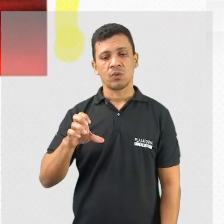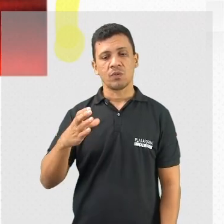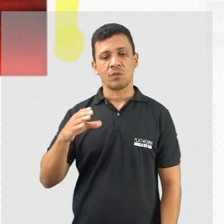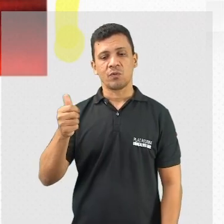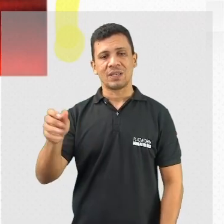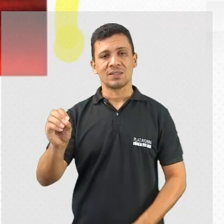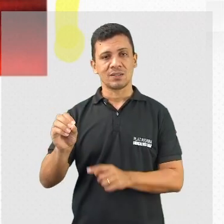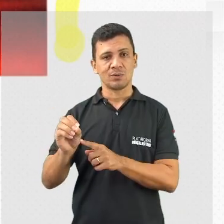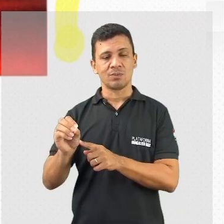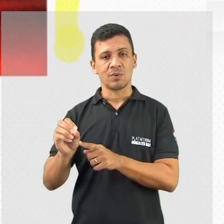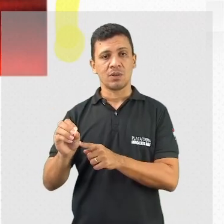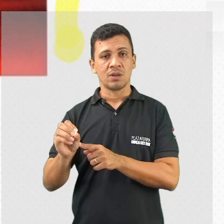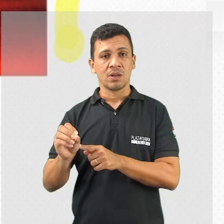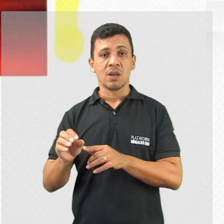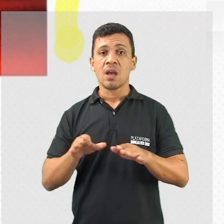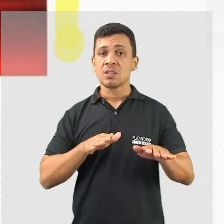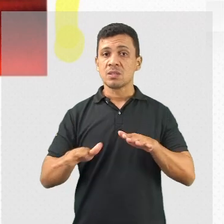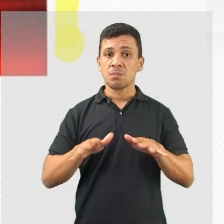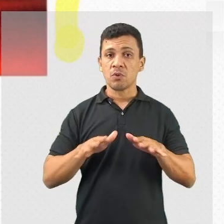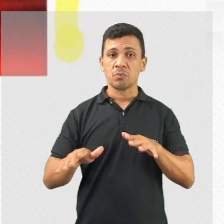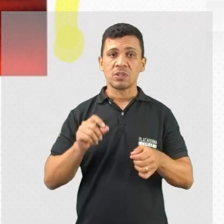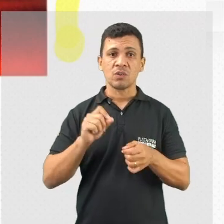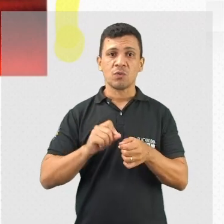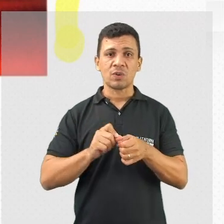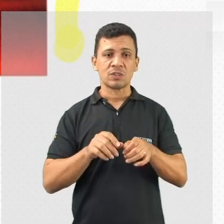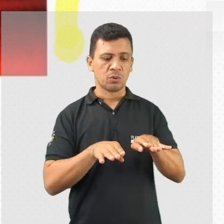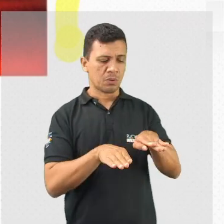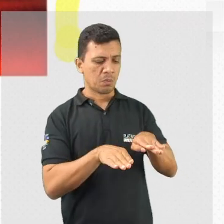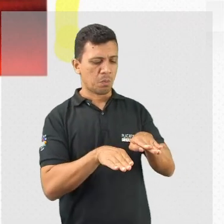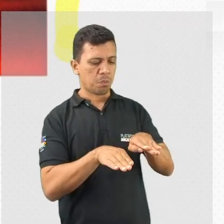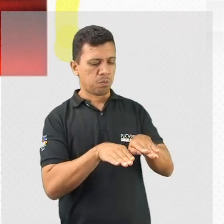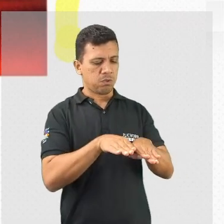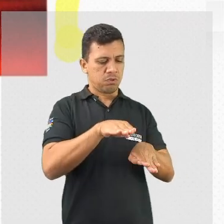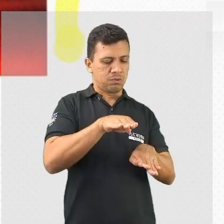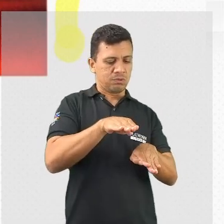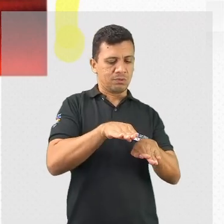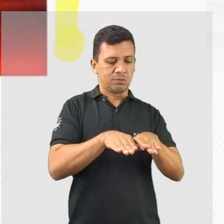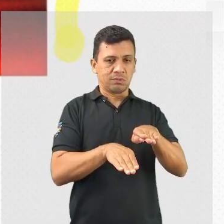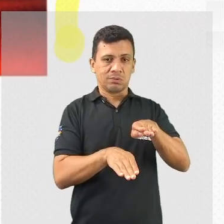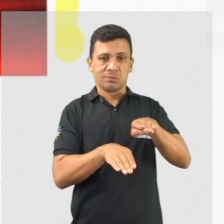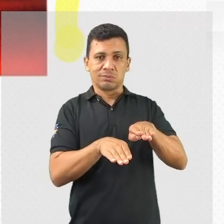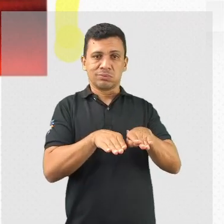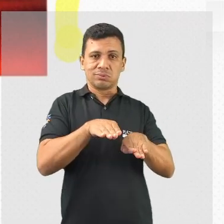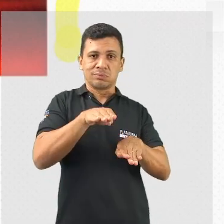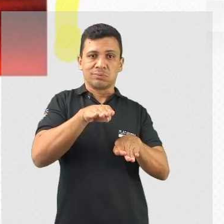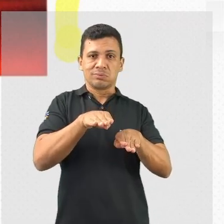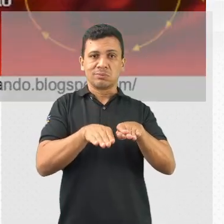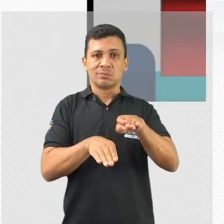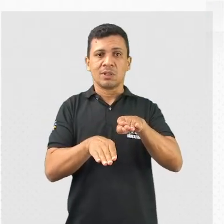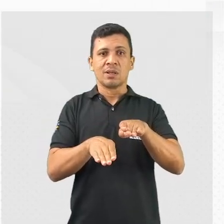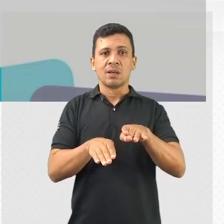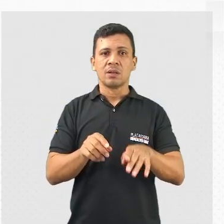esses movimentos que fazem com que as nossas placas elas se movimentem. Inclusive, esses movimentos são responsáveis tanto